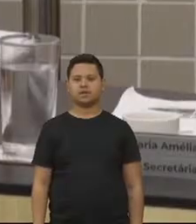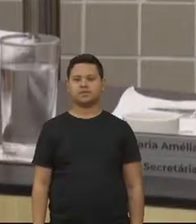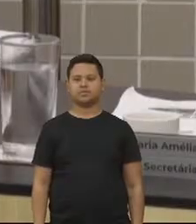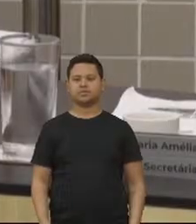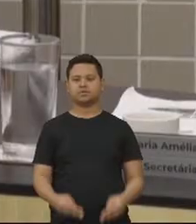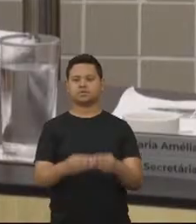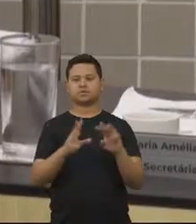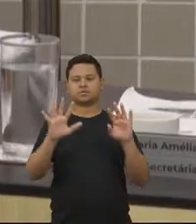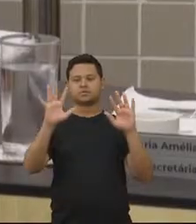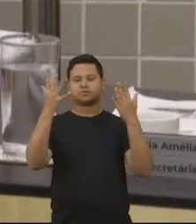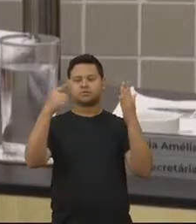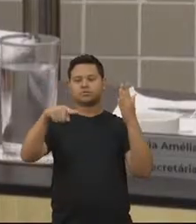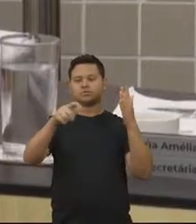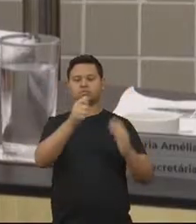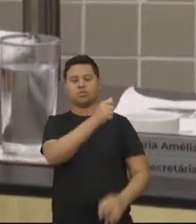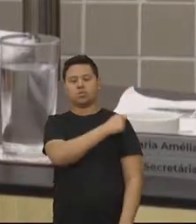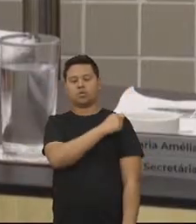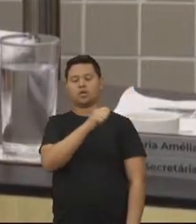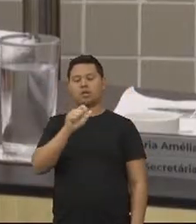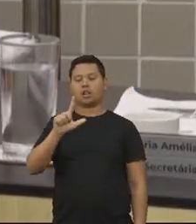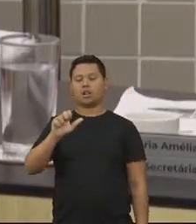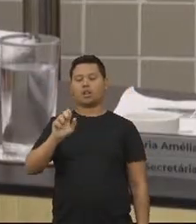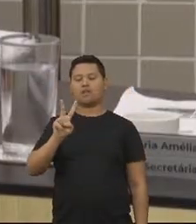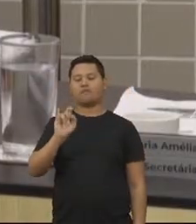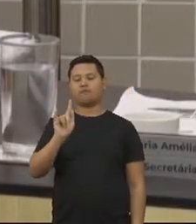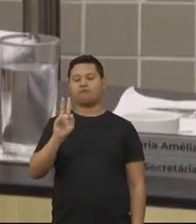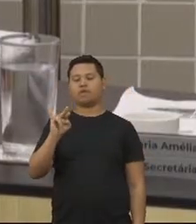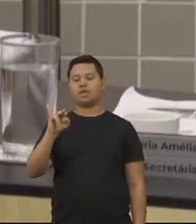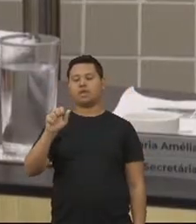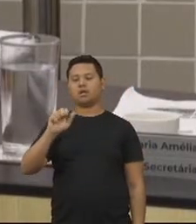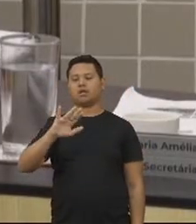Moção de aplausos aos estudantes Lavínia Fanny